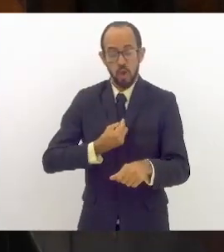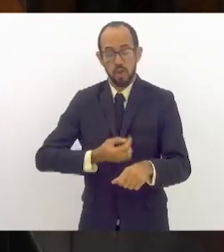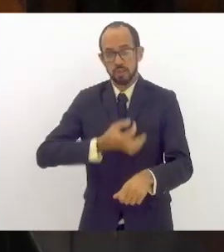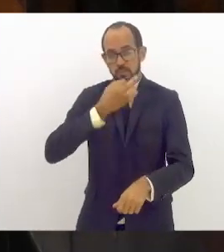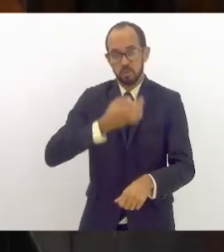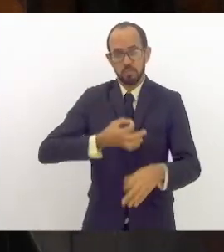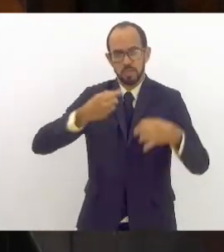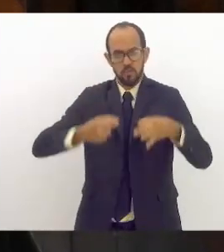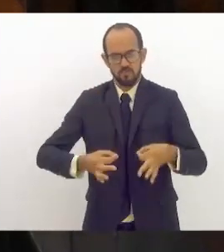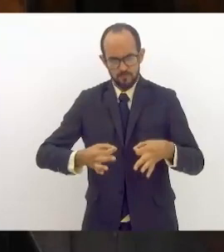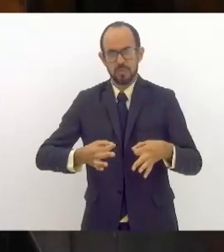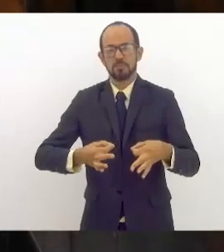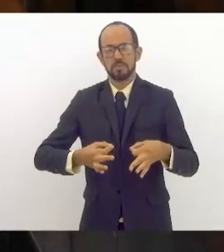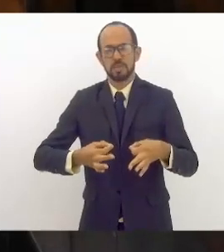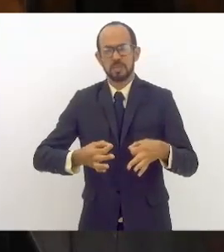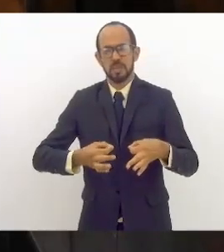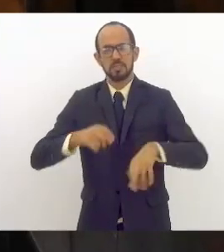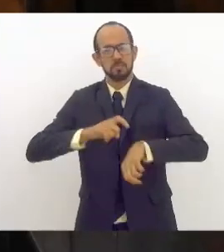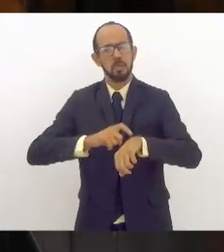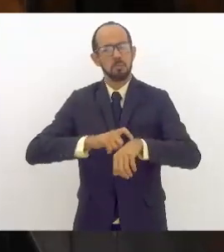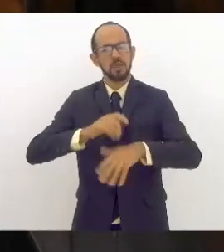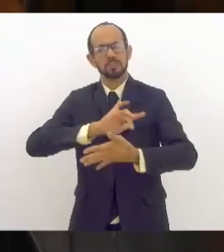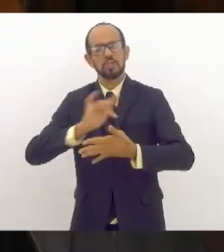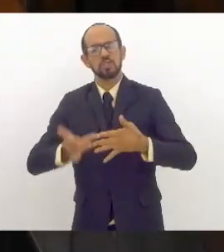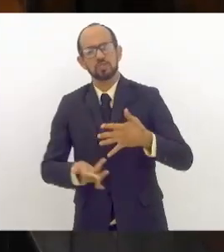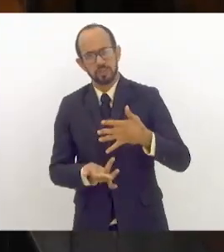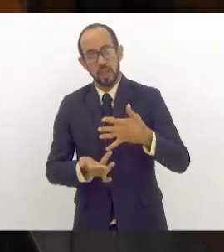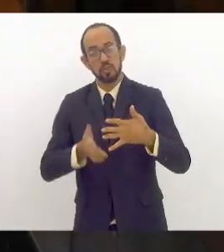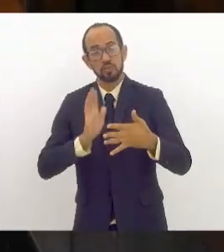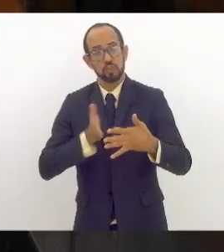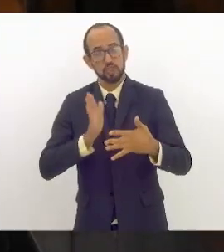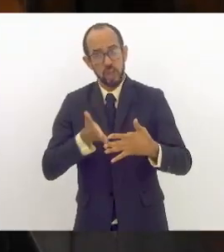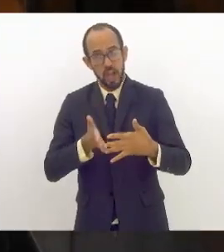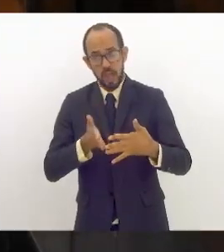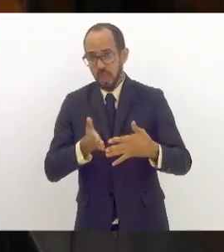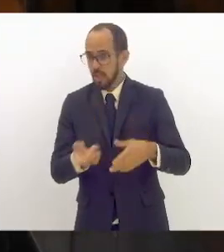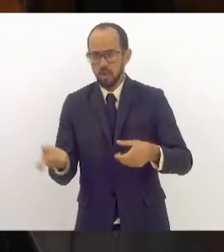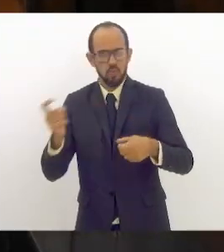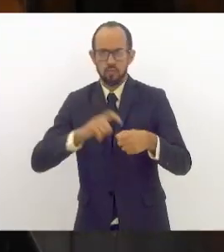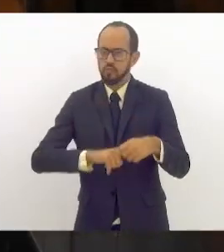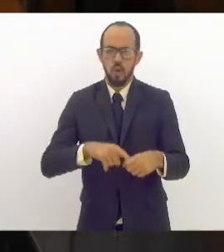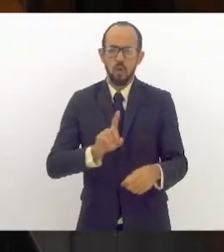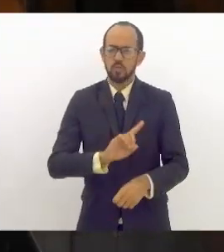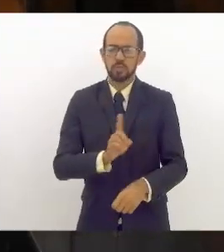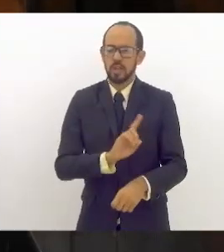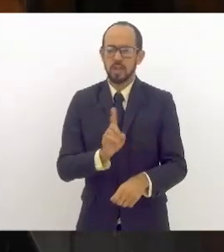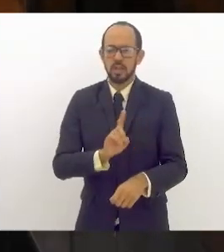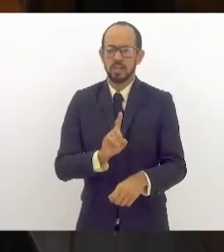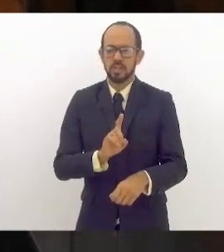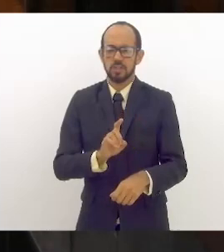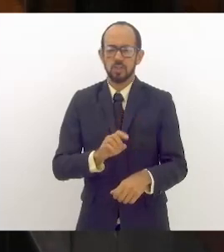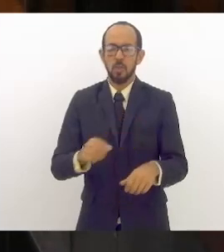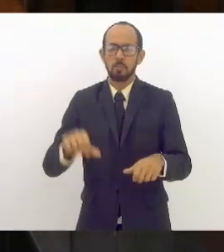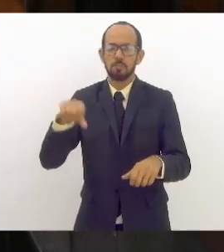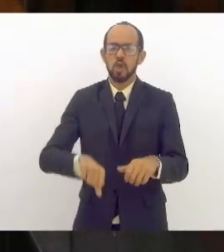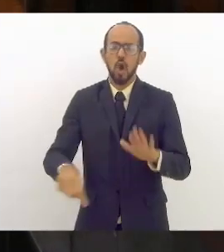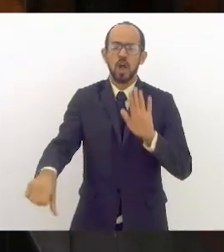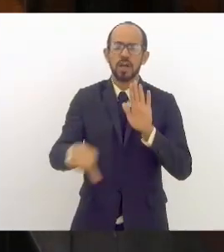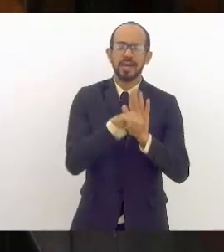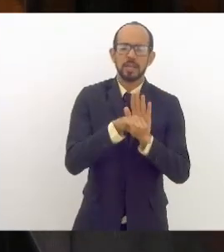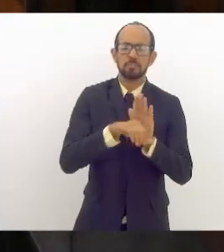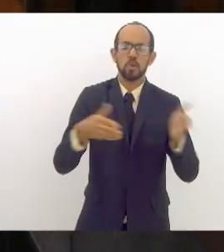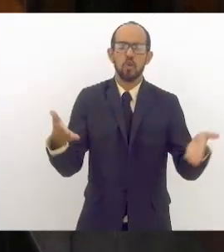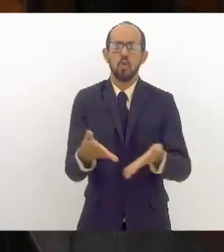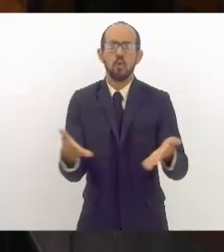a era das redes sociais aí está ela não volta mais e o maior crime hoje é